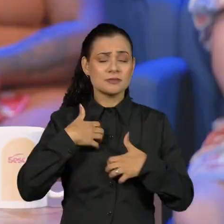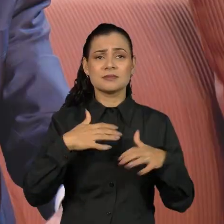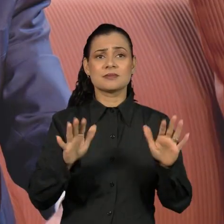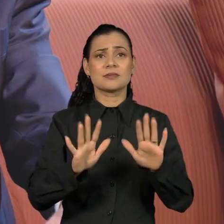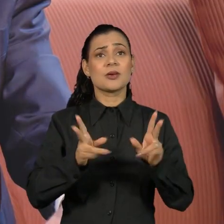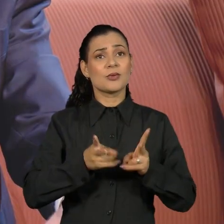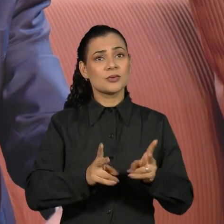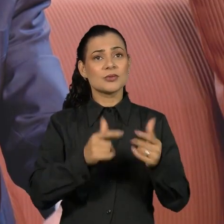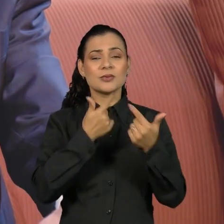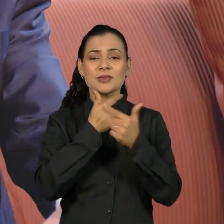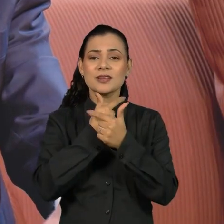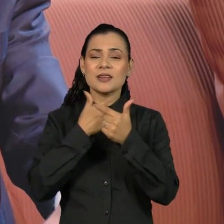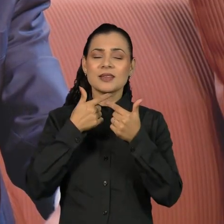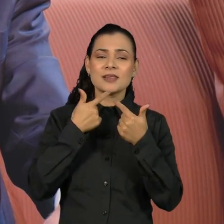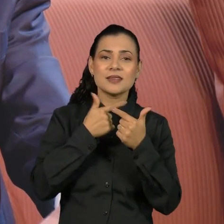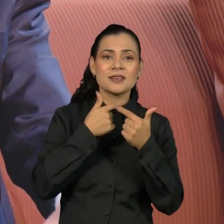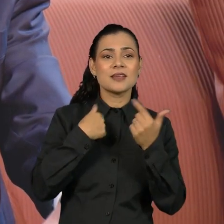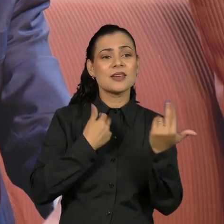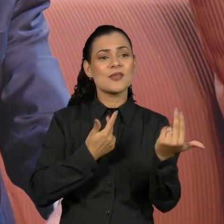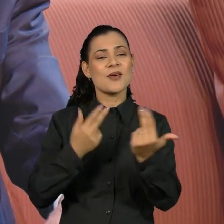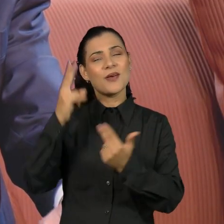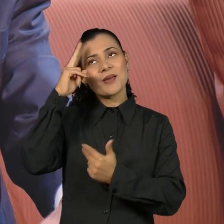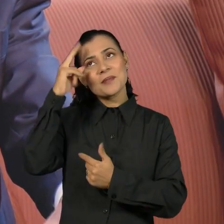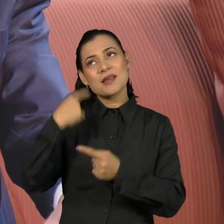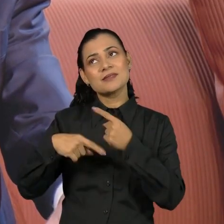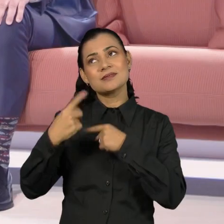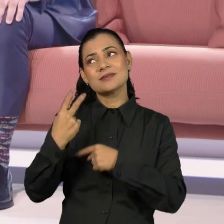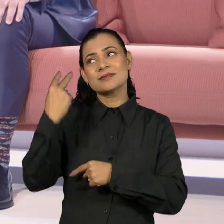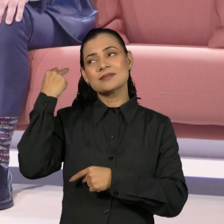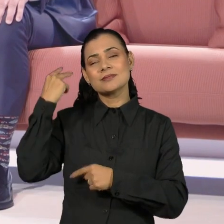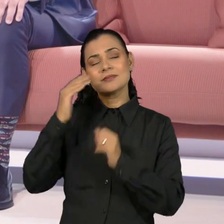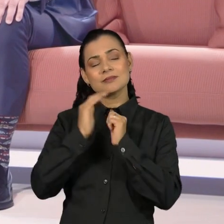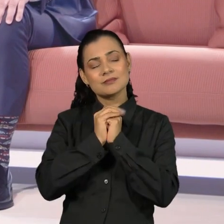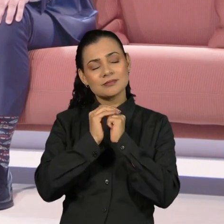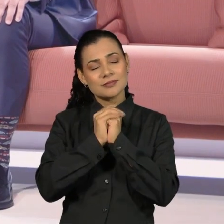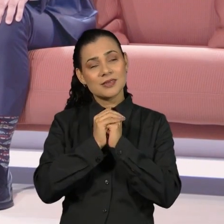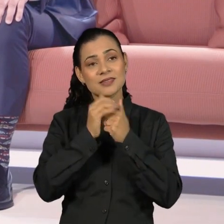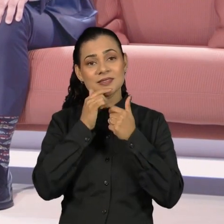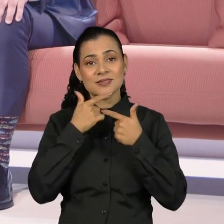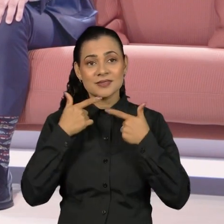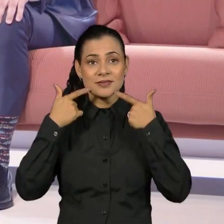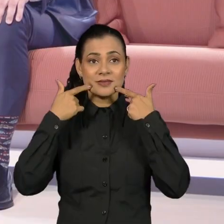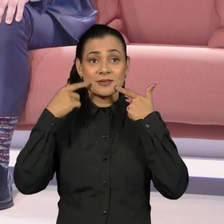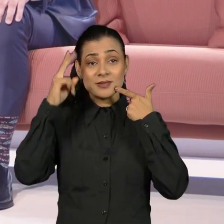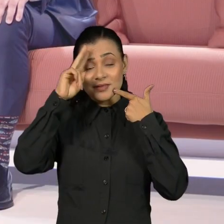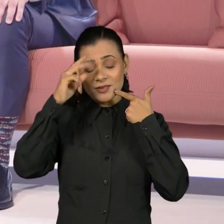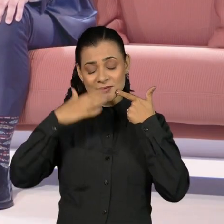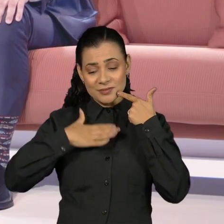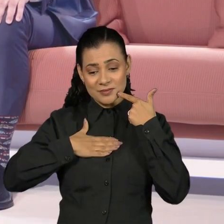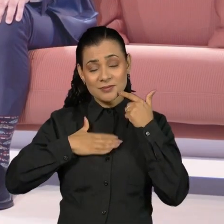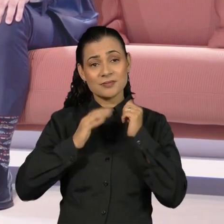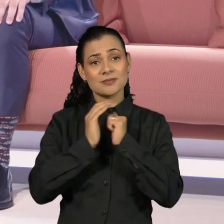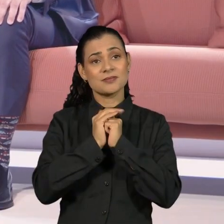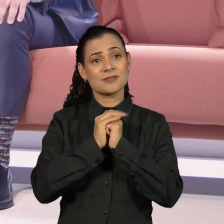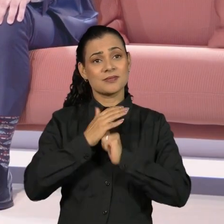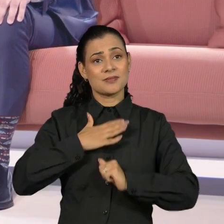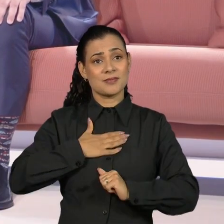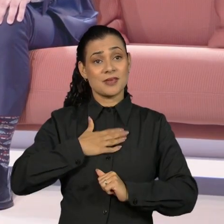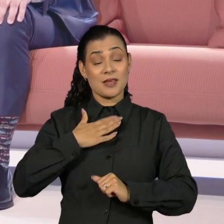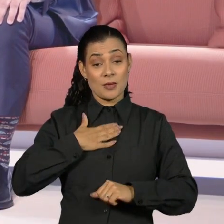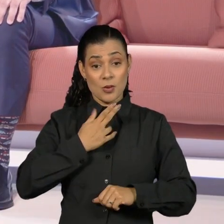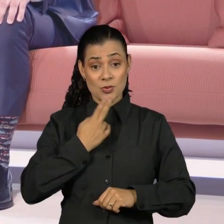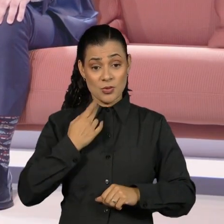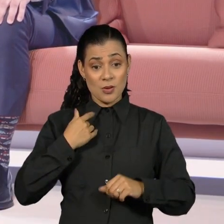Continue a rir daquilo que nos fazia rir juntos. Rezem, sorriam, pensem em mim, rezem por mim. Que meu nome